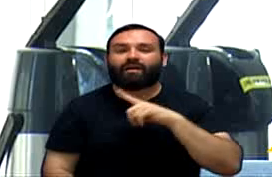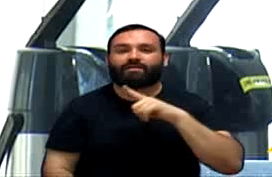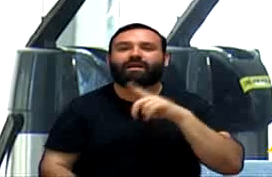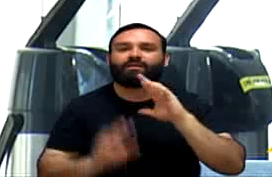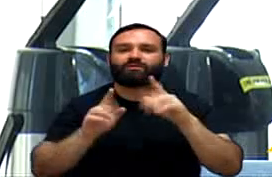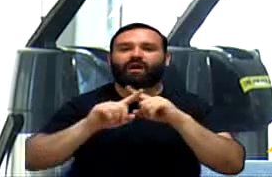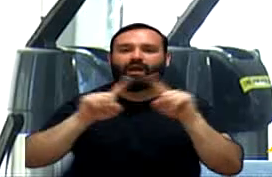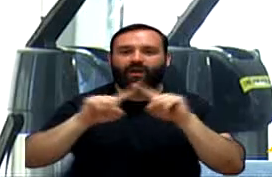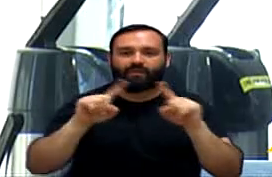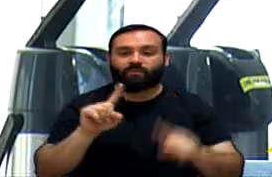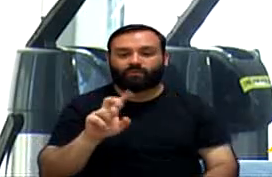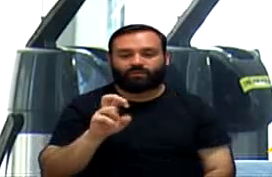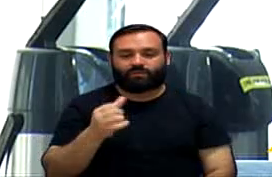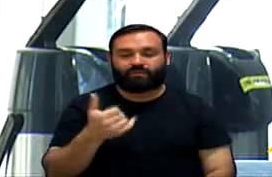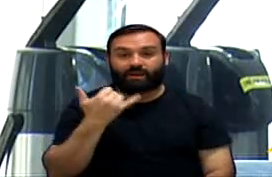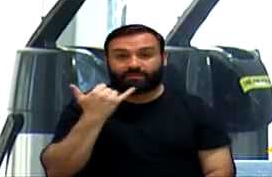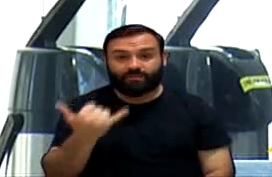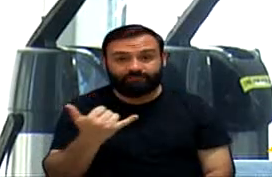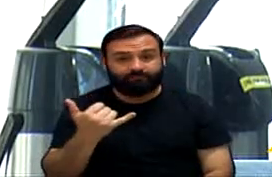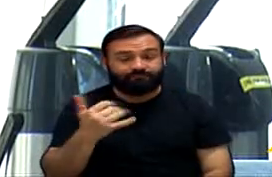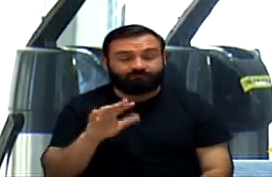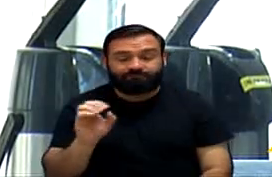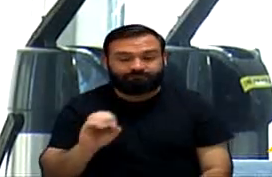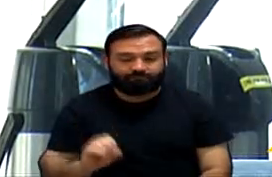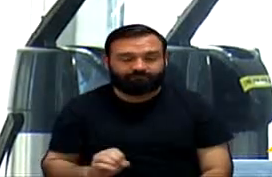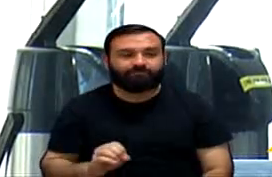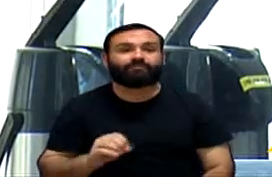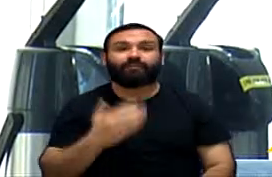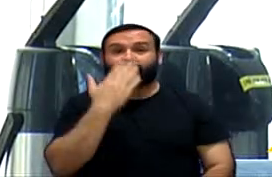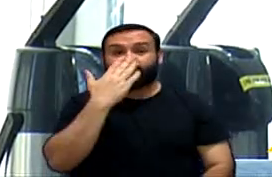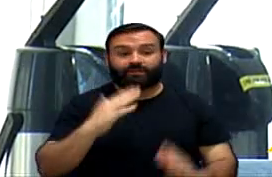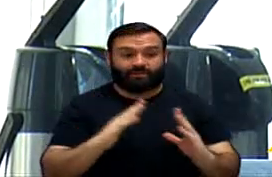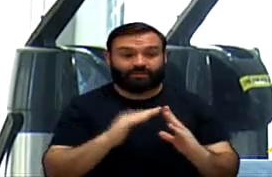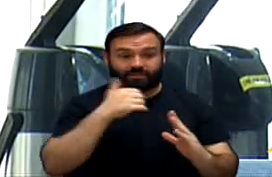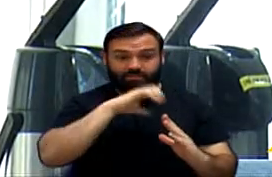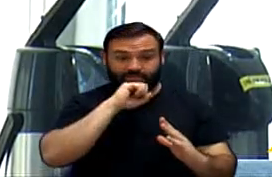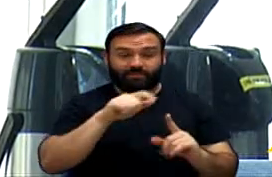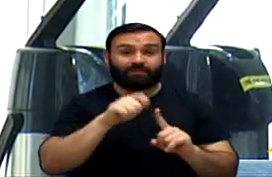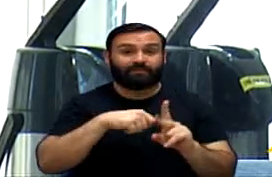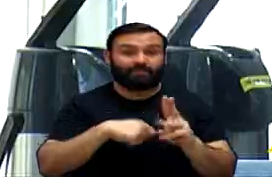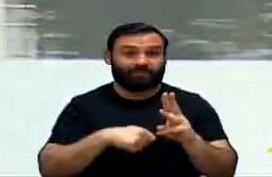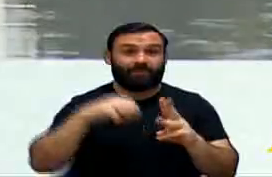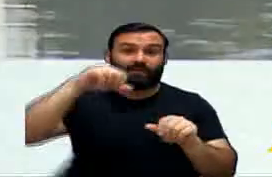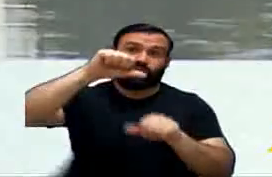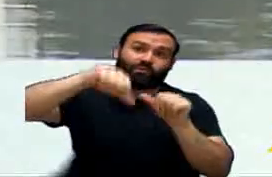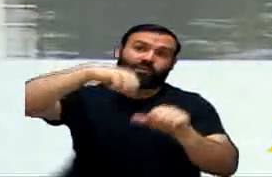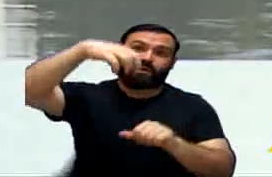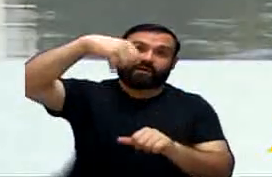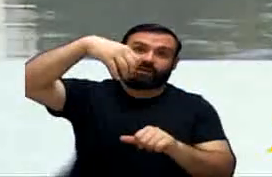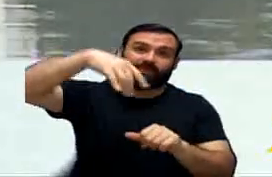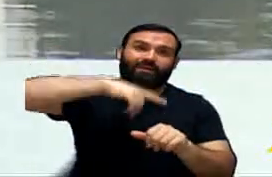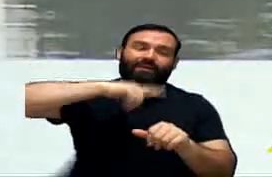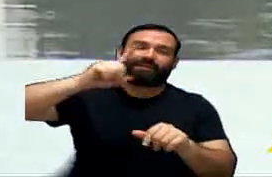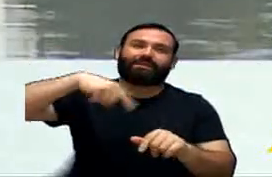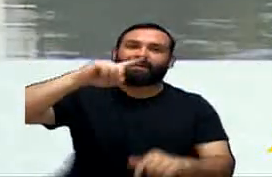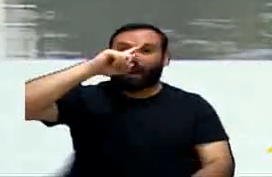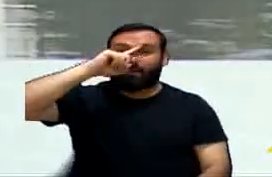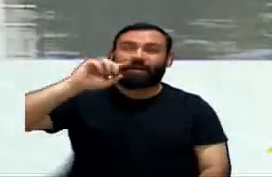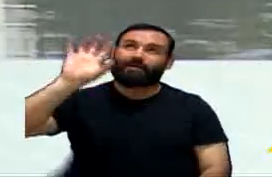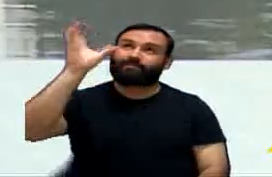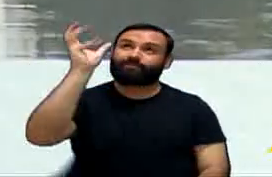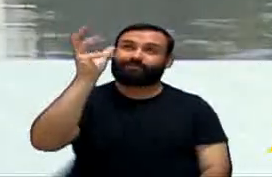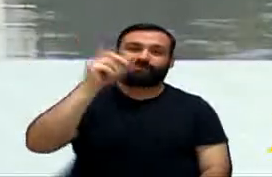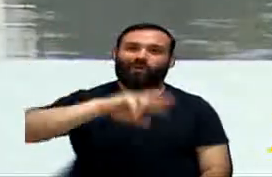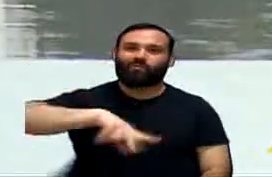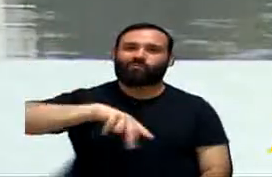reclamação num 56 até agora nada fizeram na frente da minha casa da casa da minha mãe foram TRS meses para trocar uma lâmpada e colocaram a lâmpada amarela Ainda